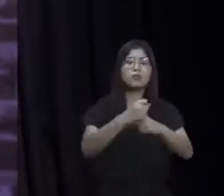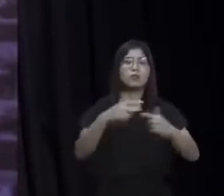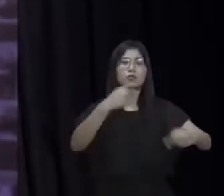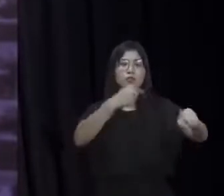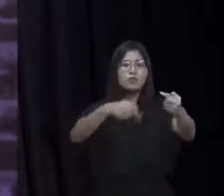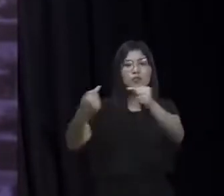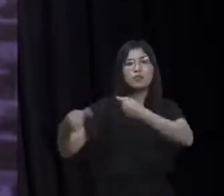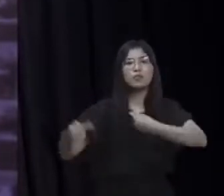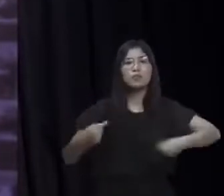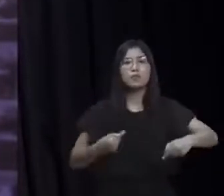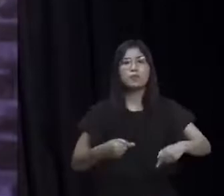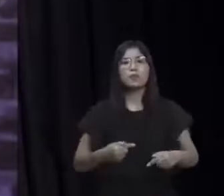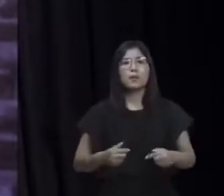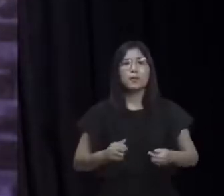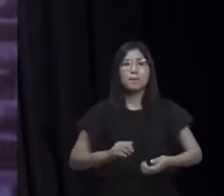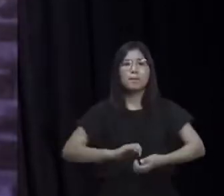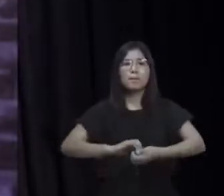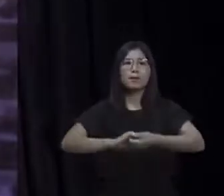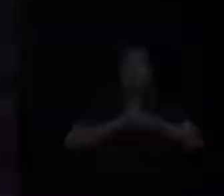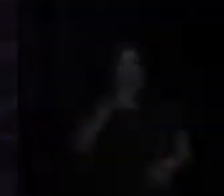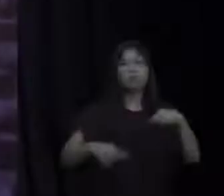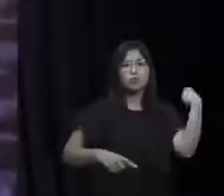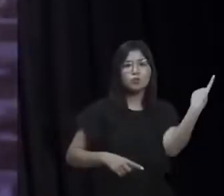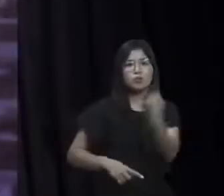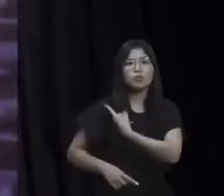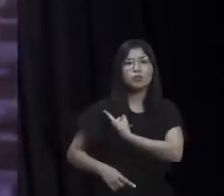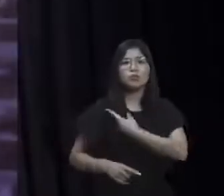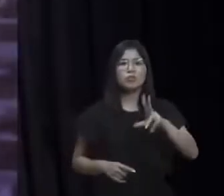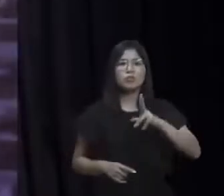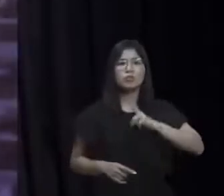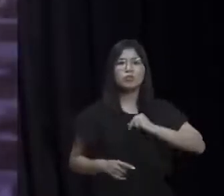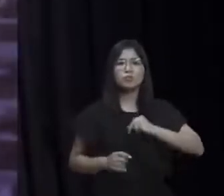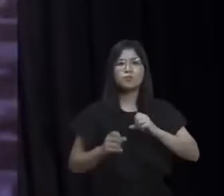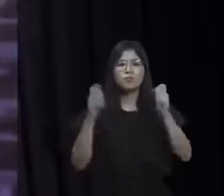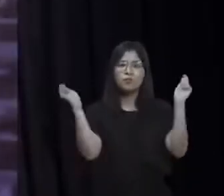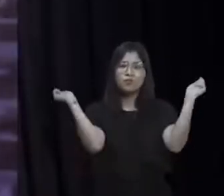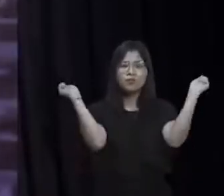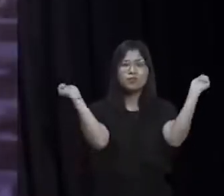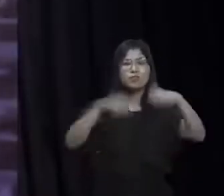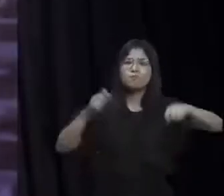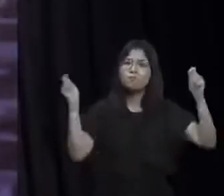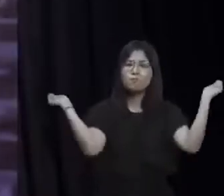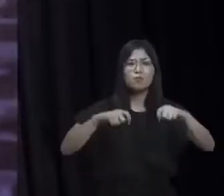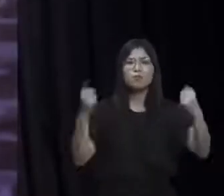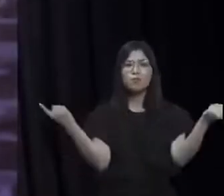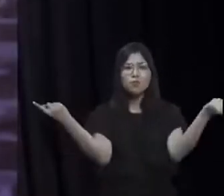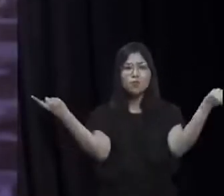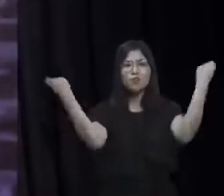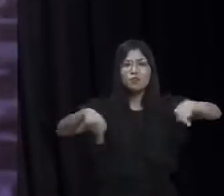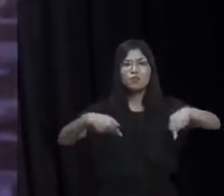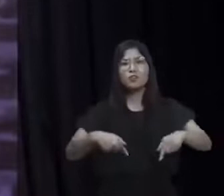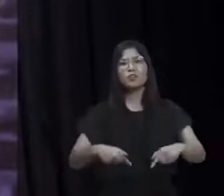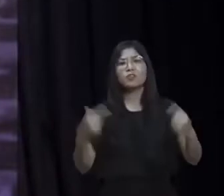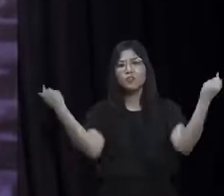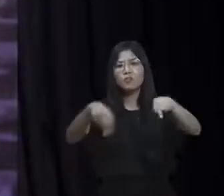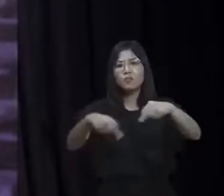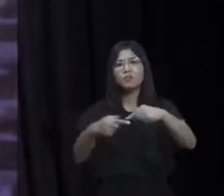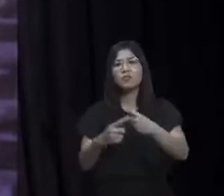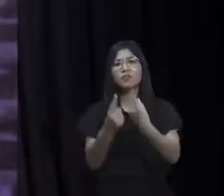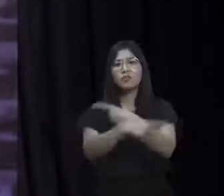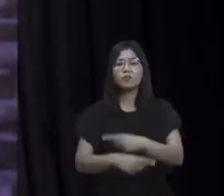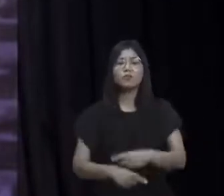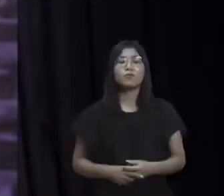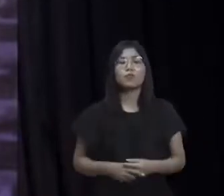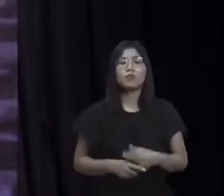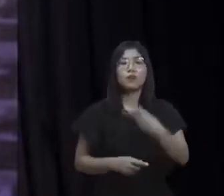e sem partidos fortes e constituídos. Que nós possamos agir e reagir contra o arbítrio. Eu gostaria de